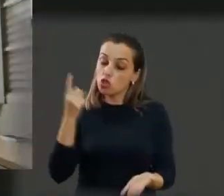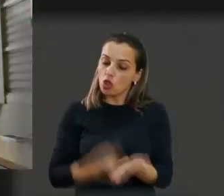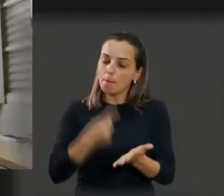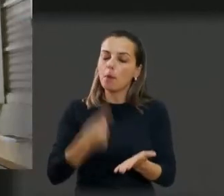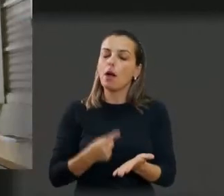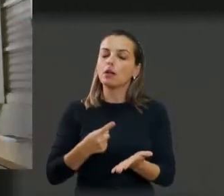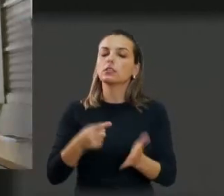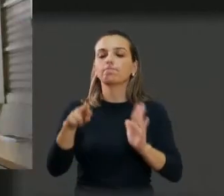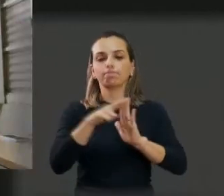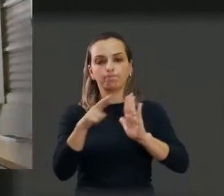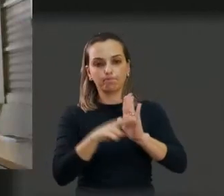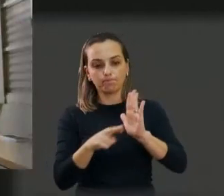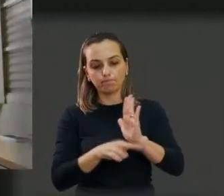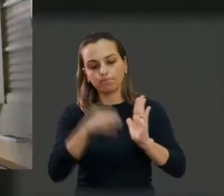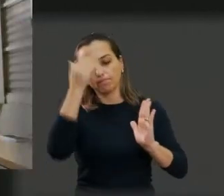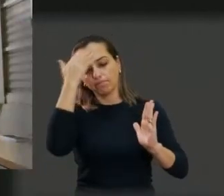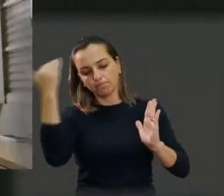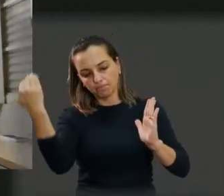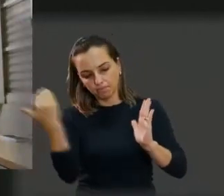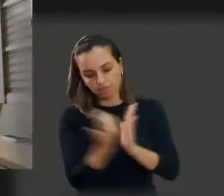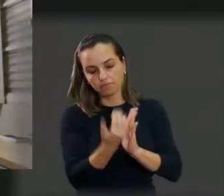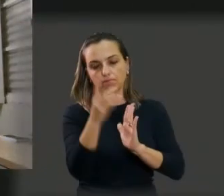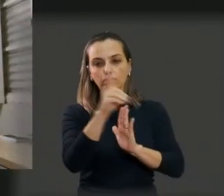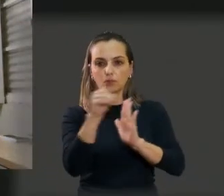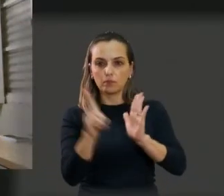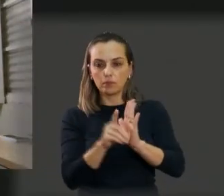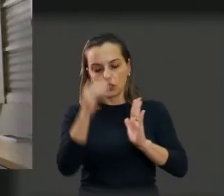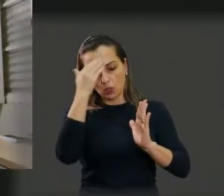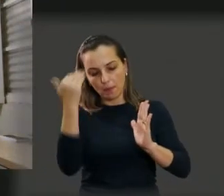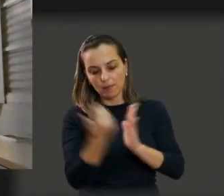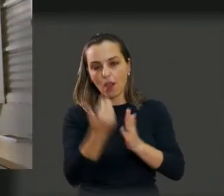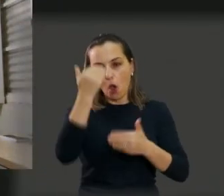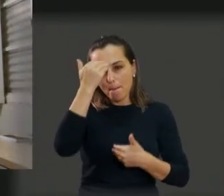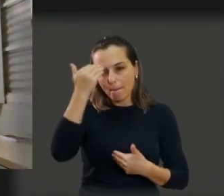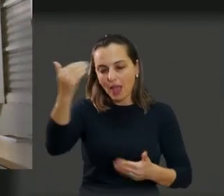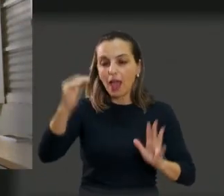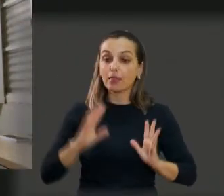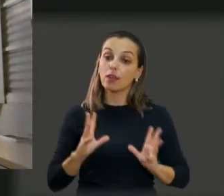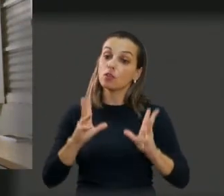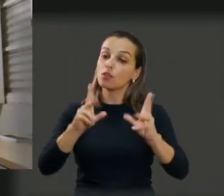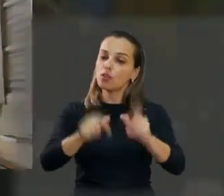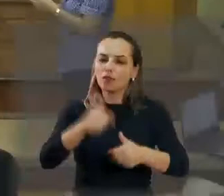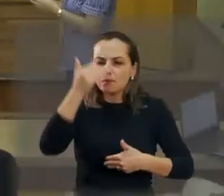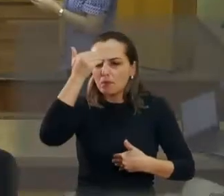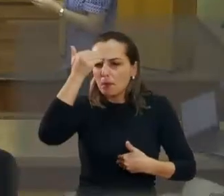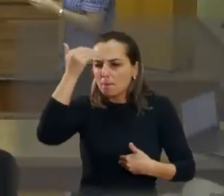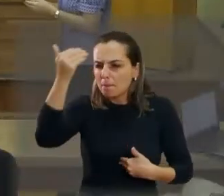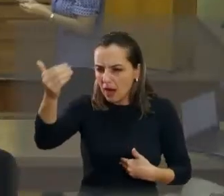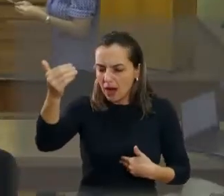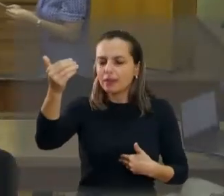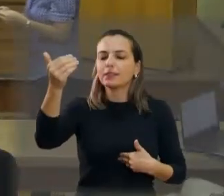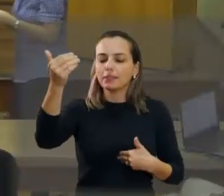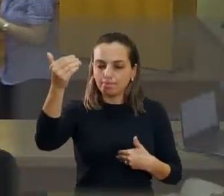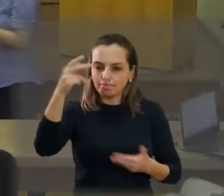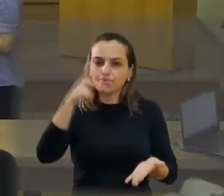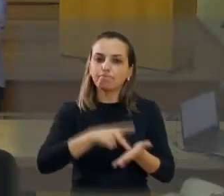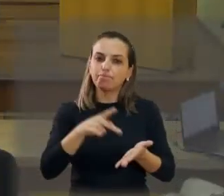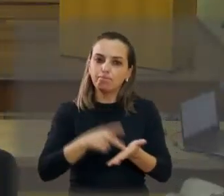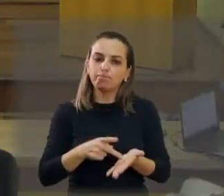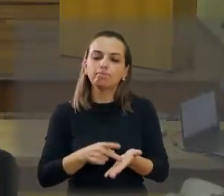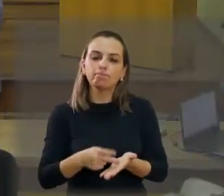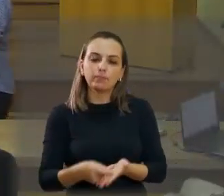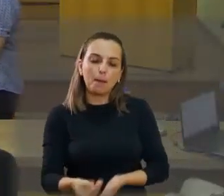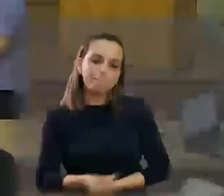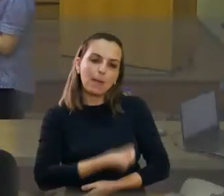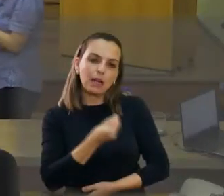cumprir as normas pré-estabelecidas pelo decreto. Eu agradeço, Lúcia, muito obrigada. Muito obrigada, Fabiana. Muito obrigada também,